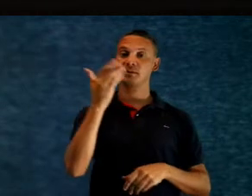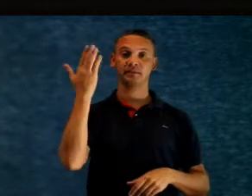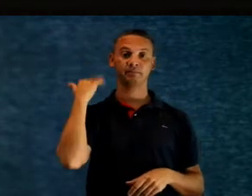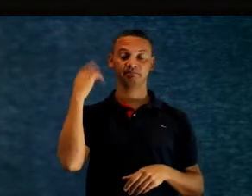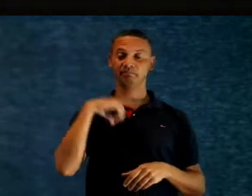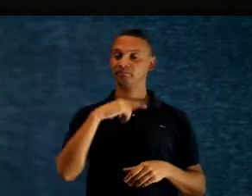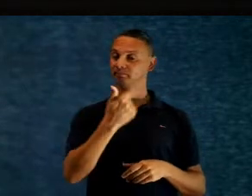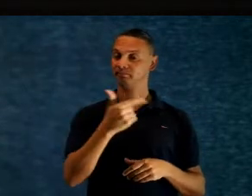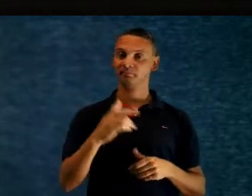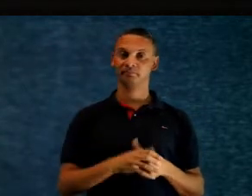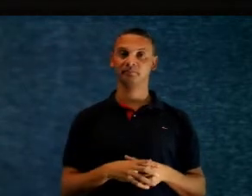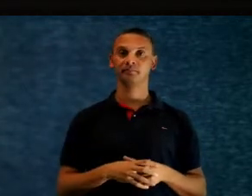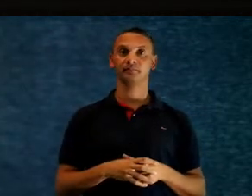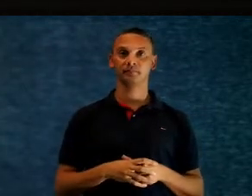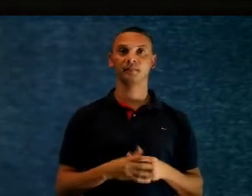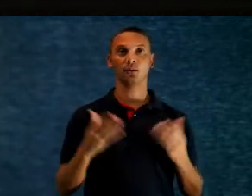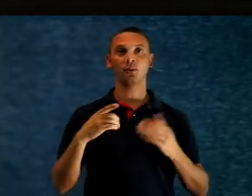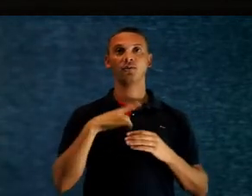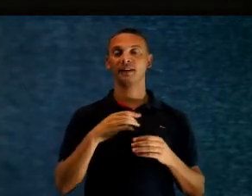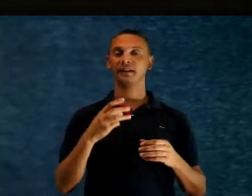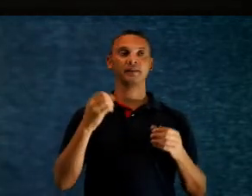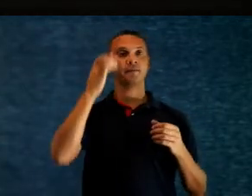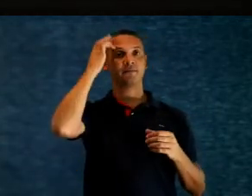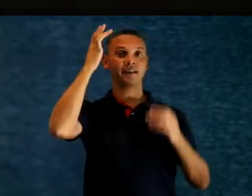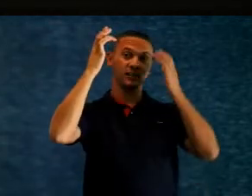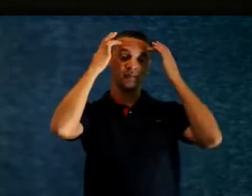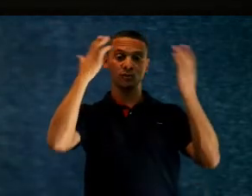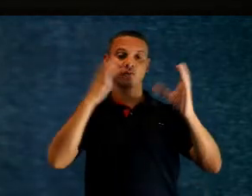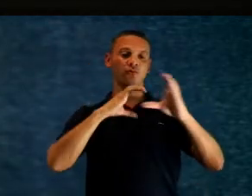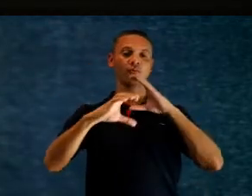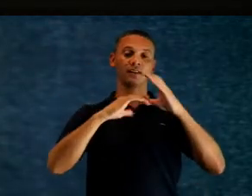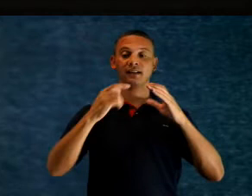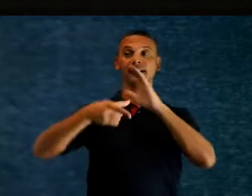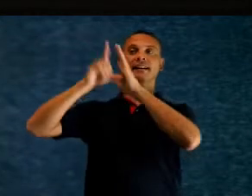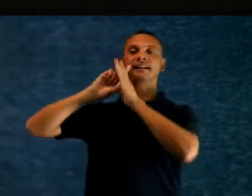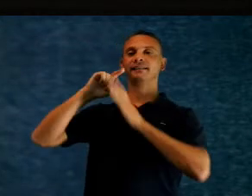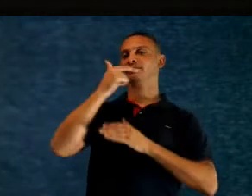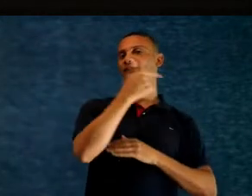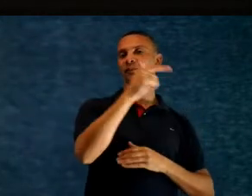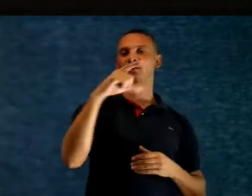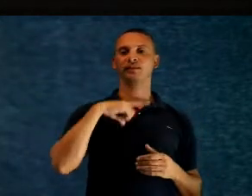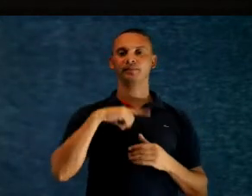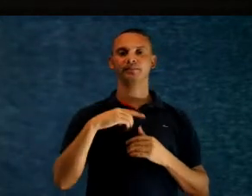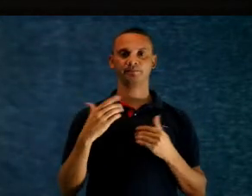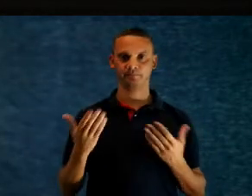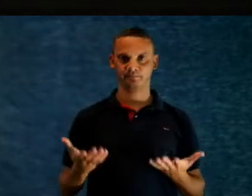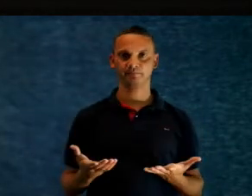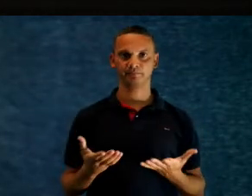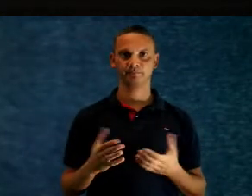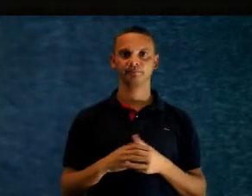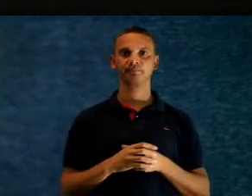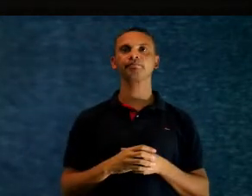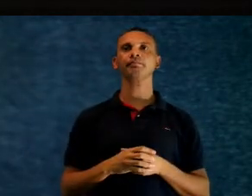a Maria Julieta era muito próxima a Drummond, e eu diria até mais afetivamente do